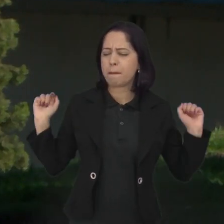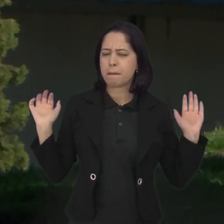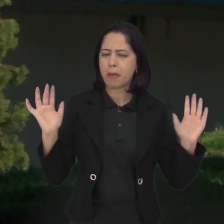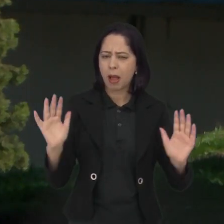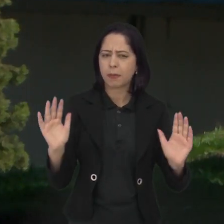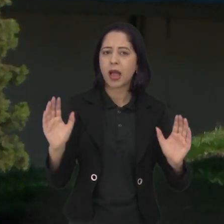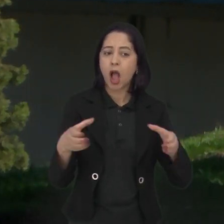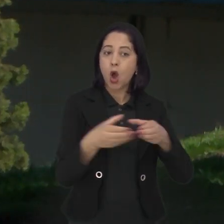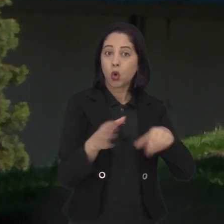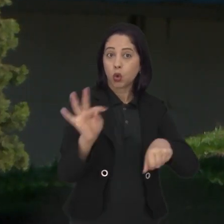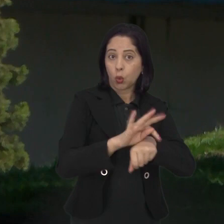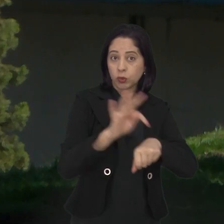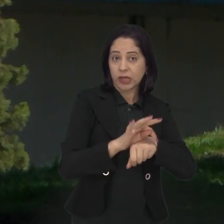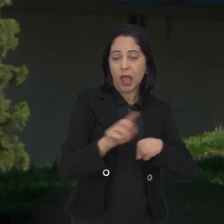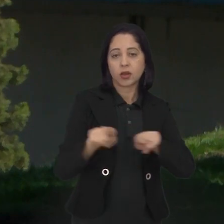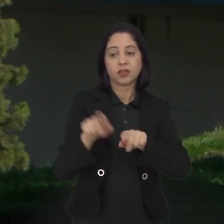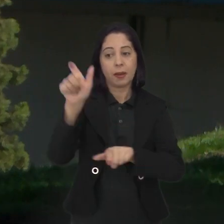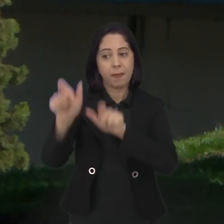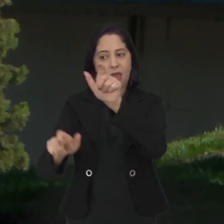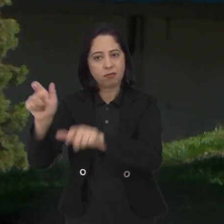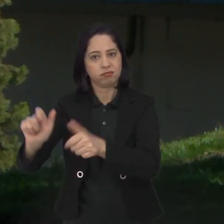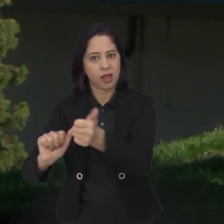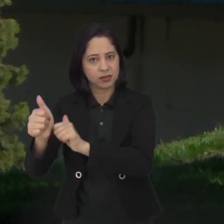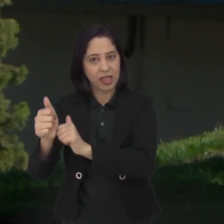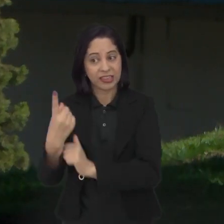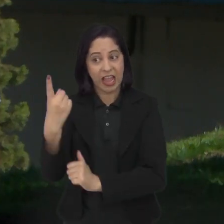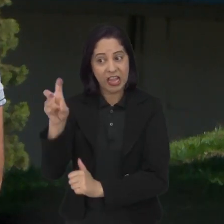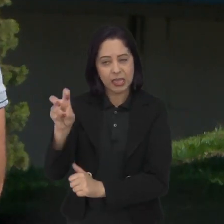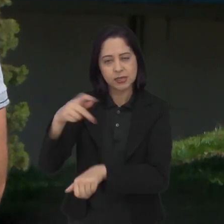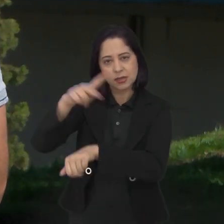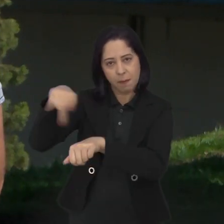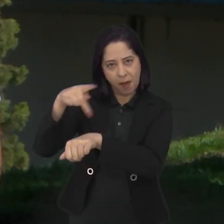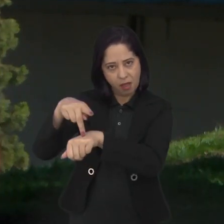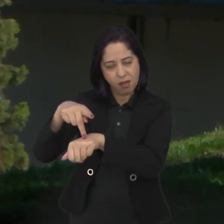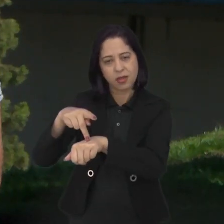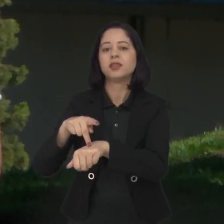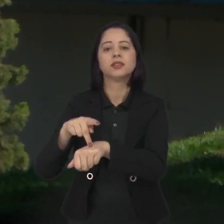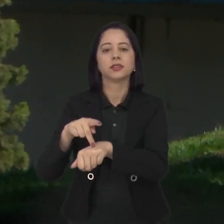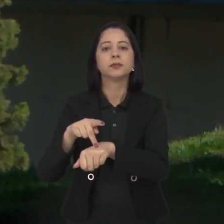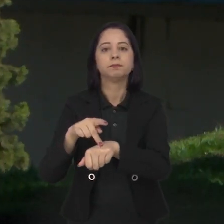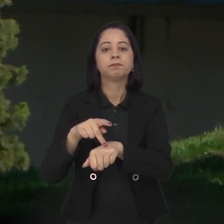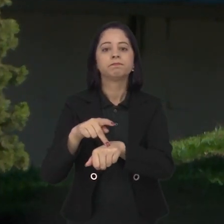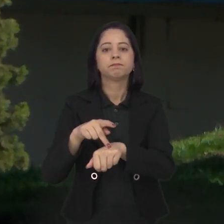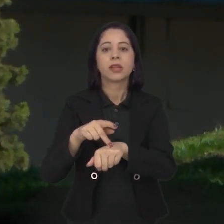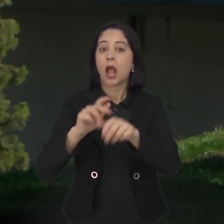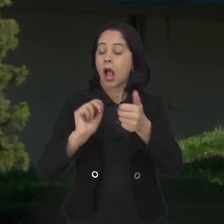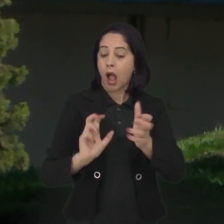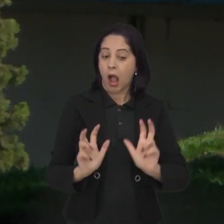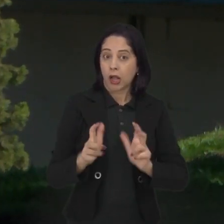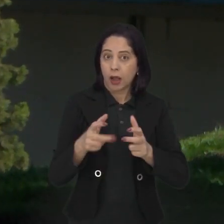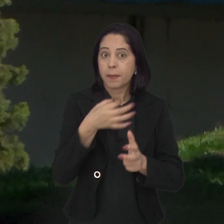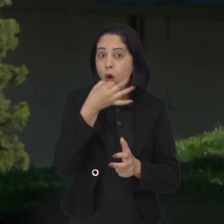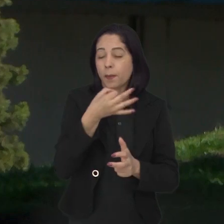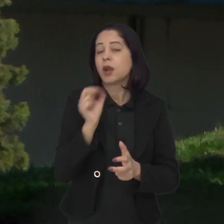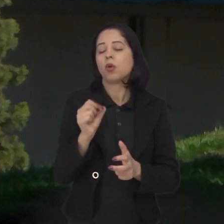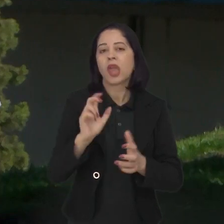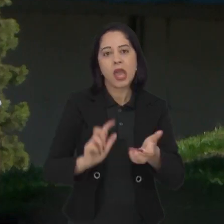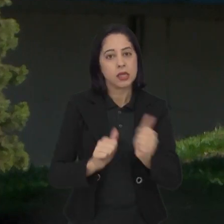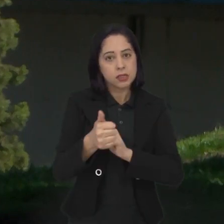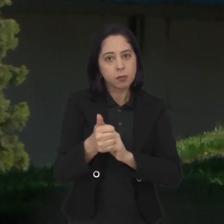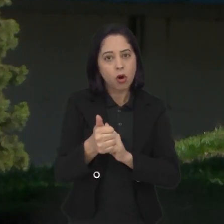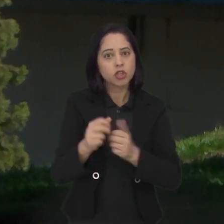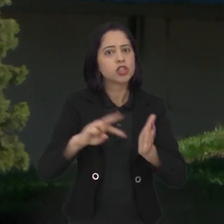comissão técnica e atletas de 15 países. Para a Câmara Municipal, além do esporte, é uma oportunidade